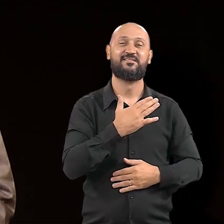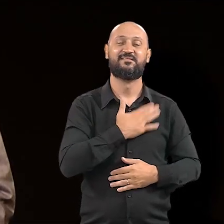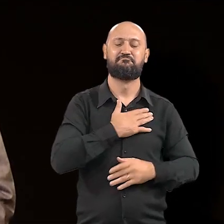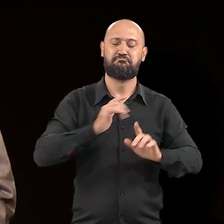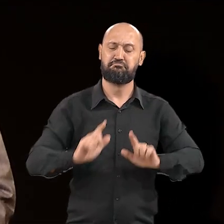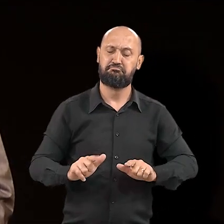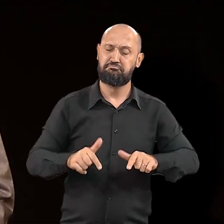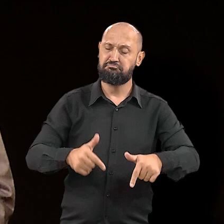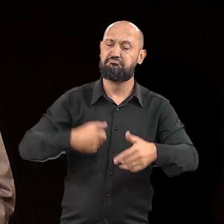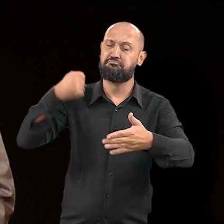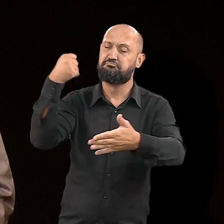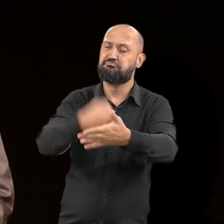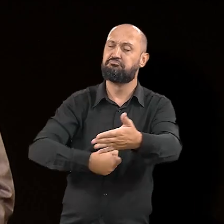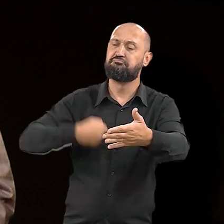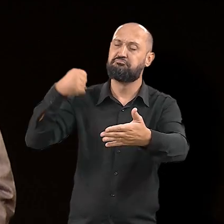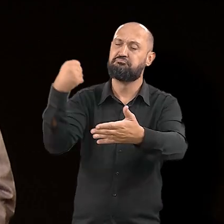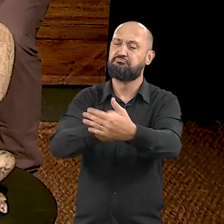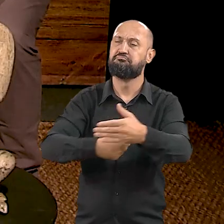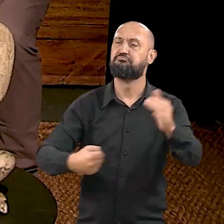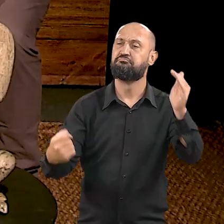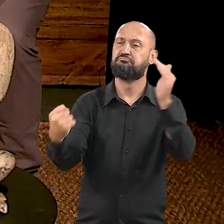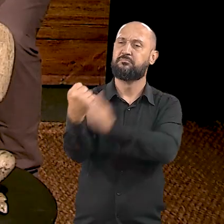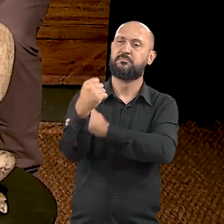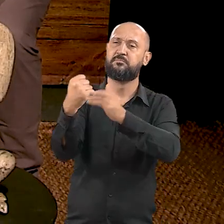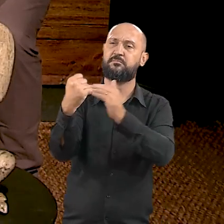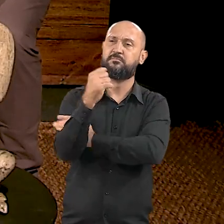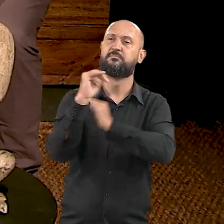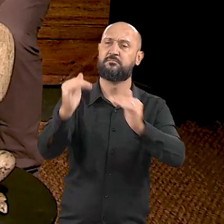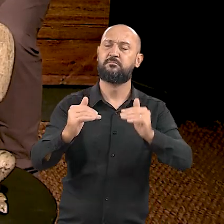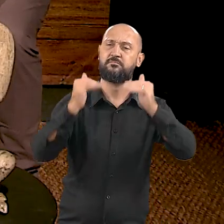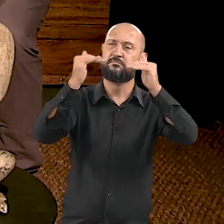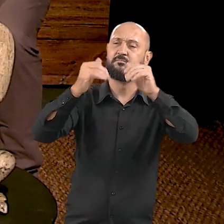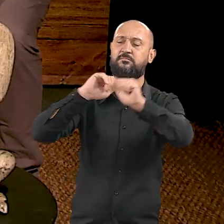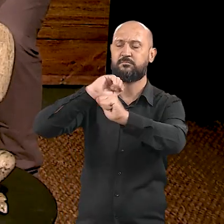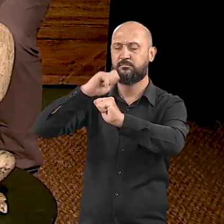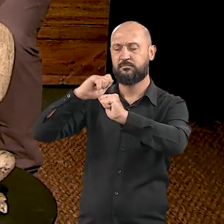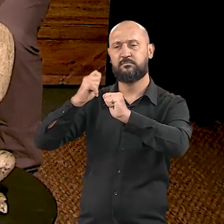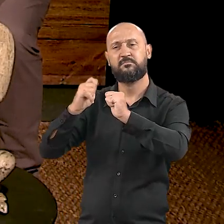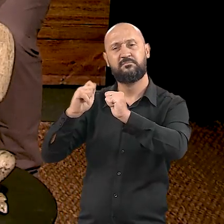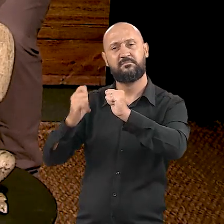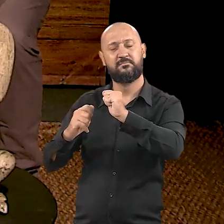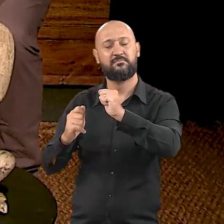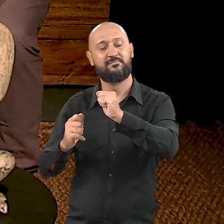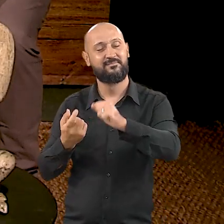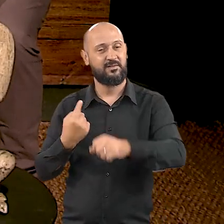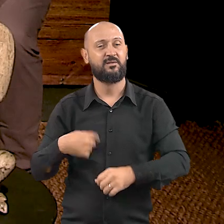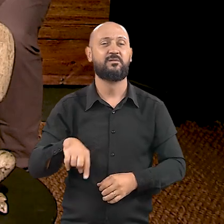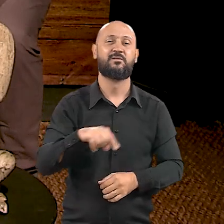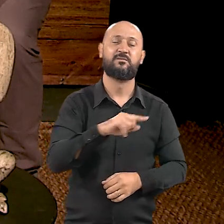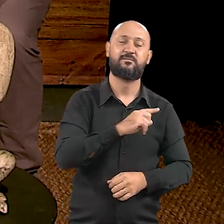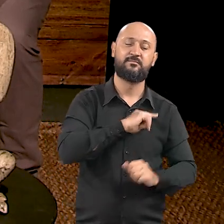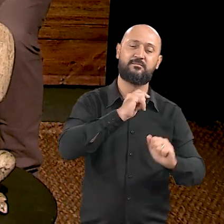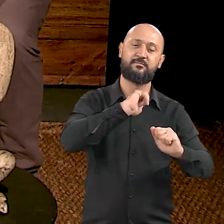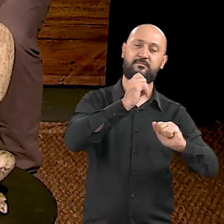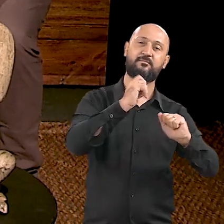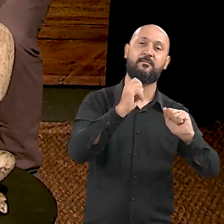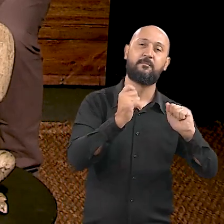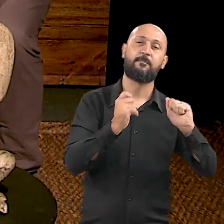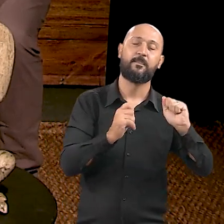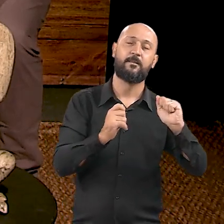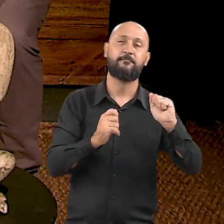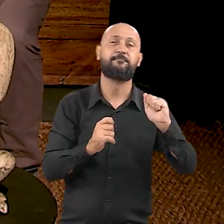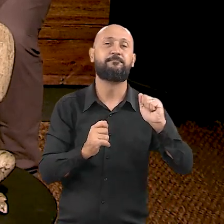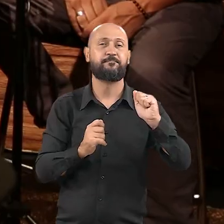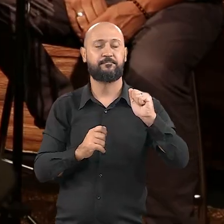Minha luta, minha arma, meu status, meu artesanato. Nosso